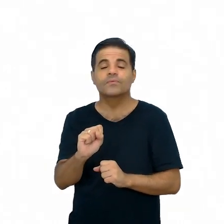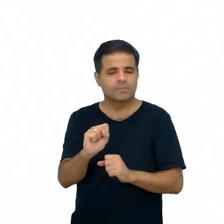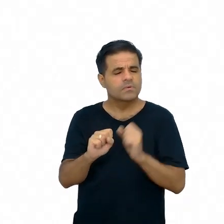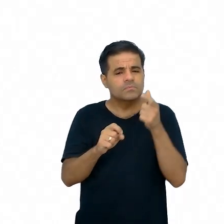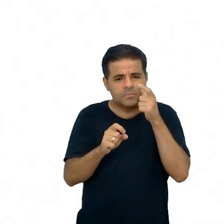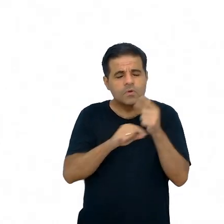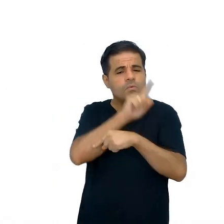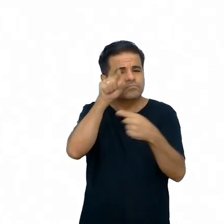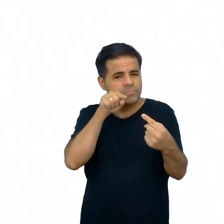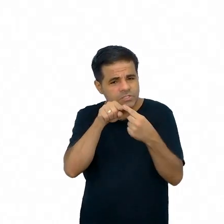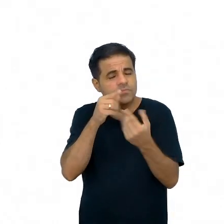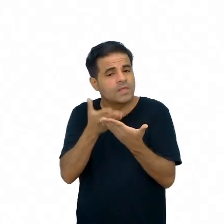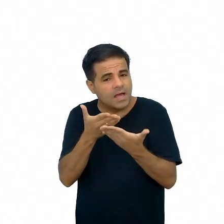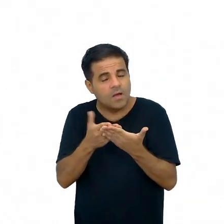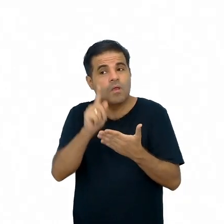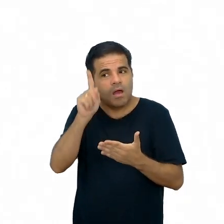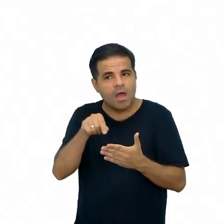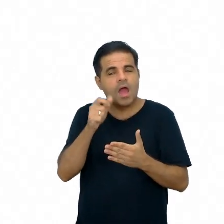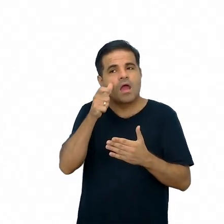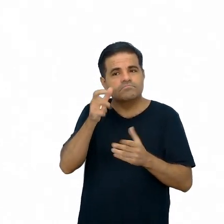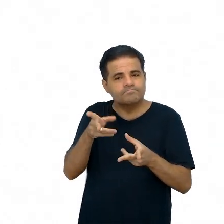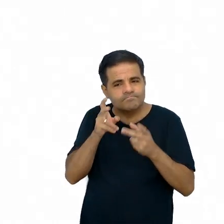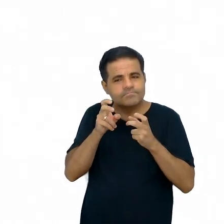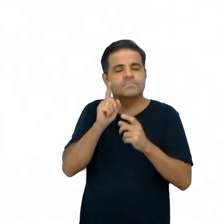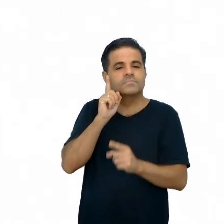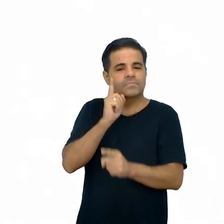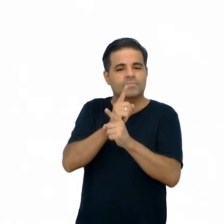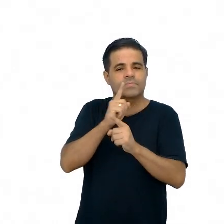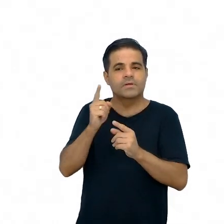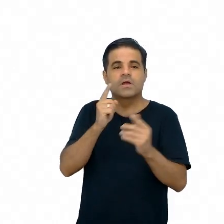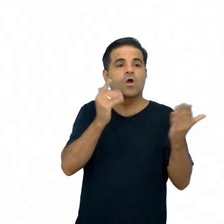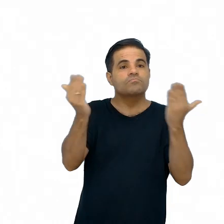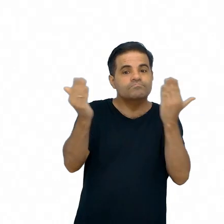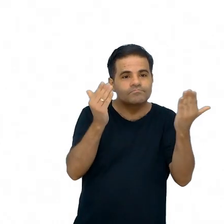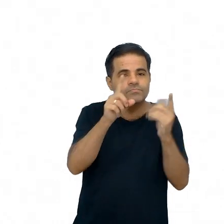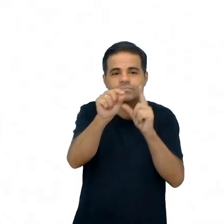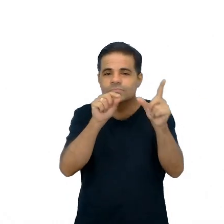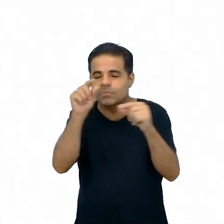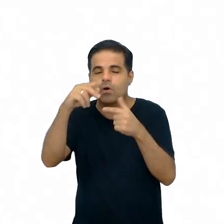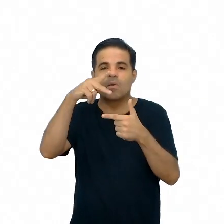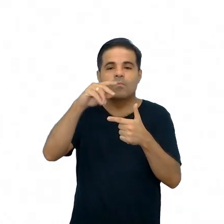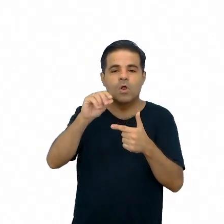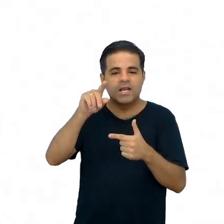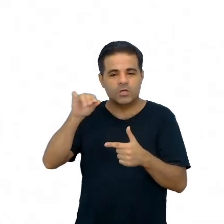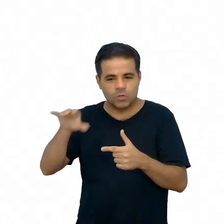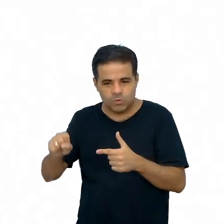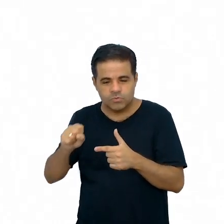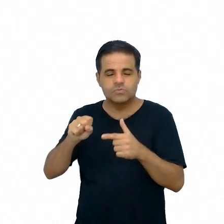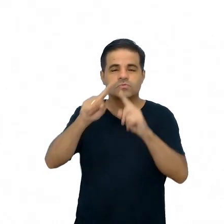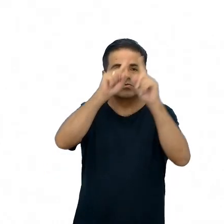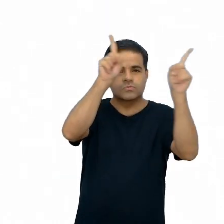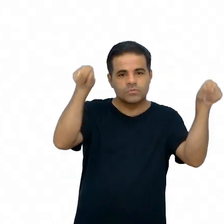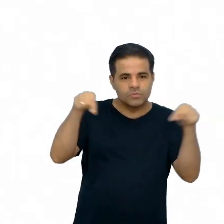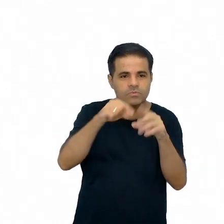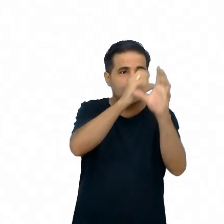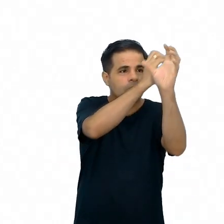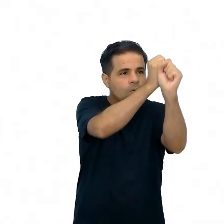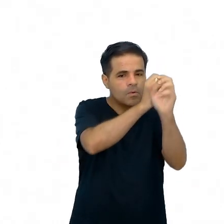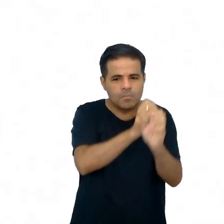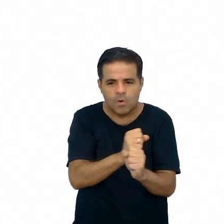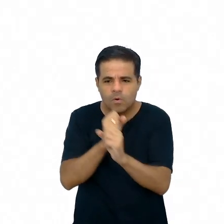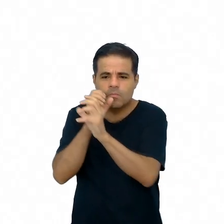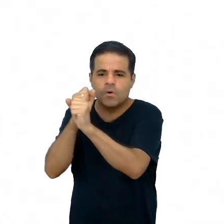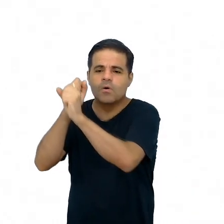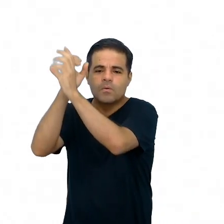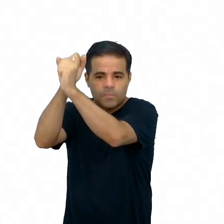o objetivo da aula é reconhecer, nomear e comparar polígonos, considerando lados,